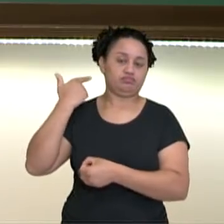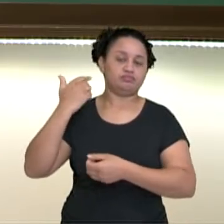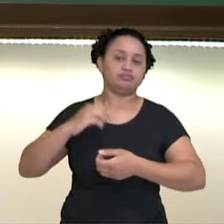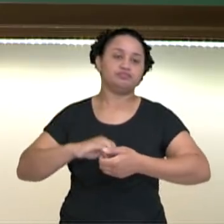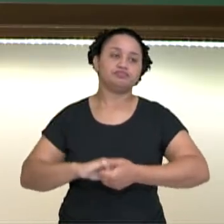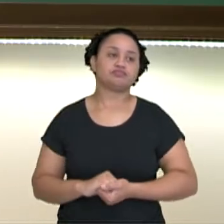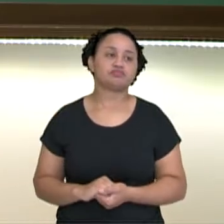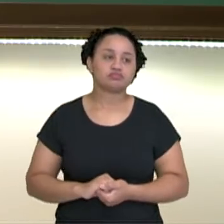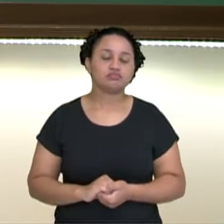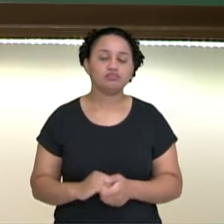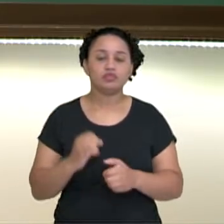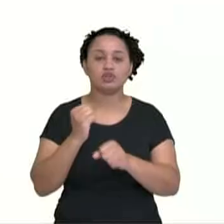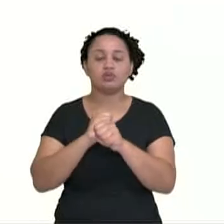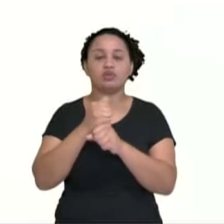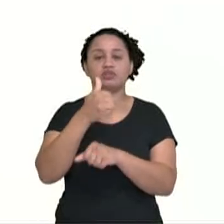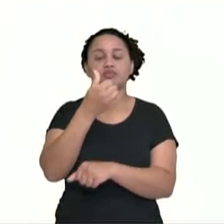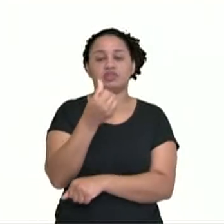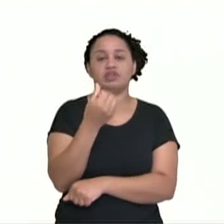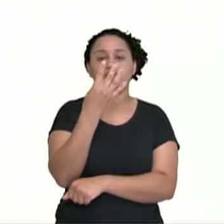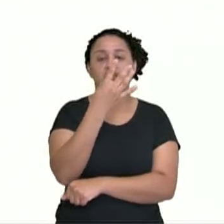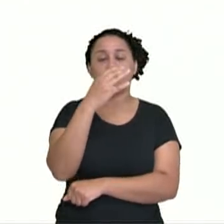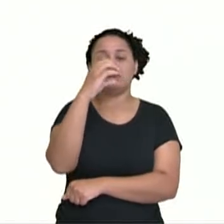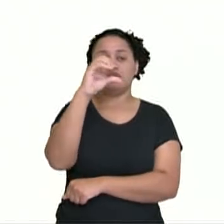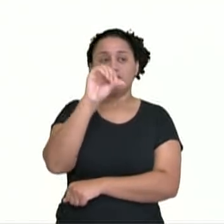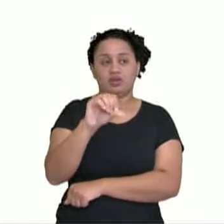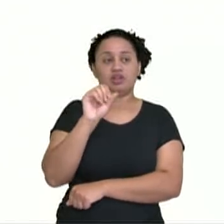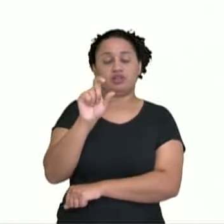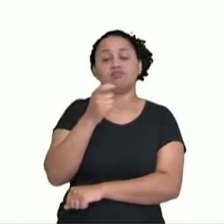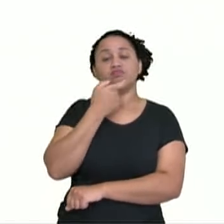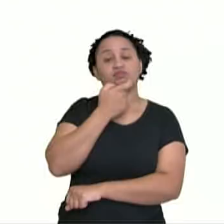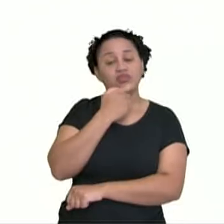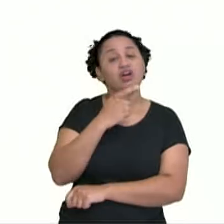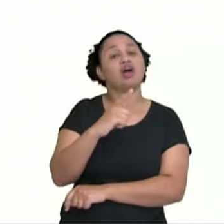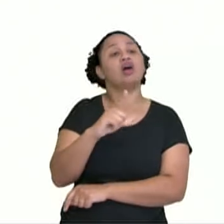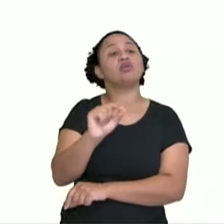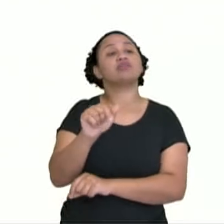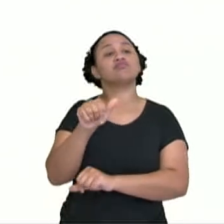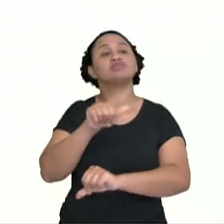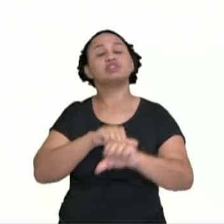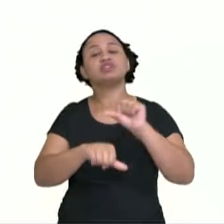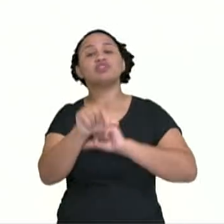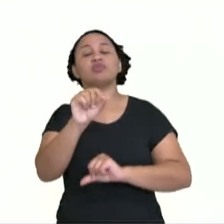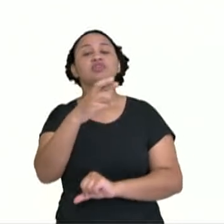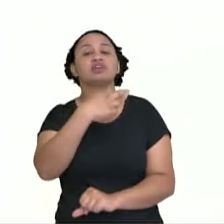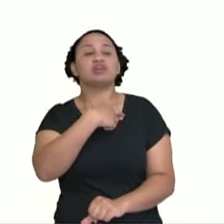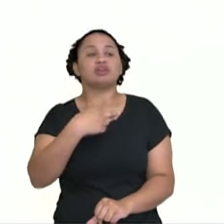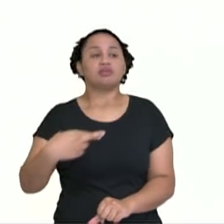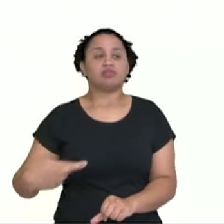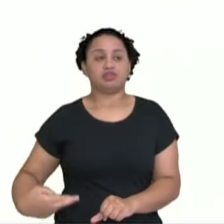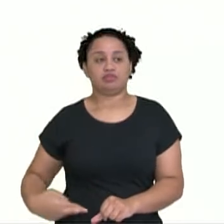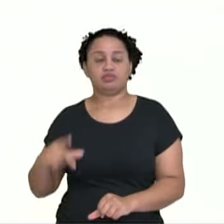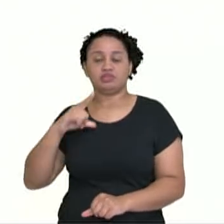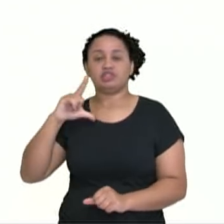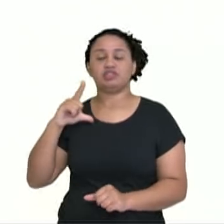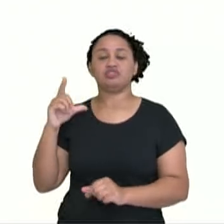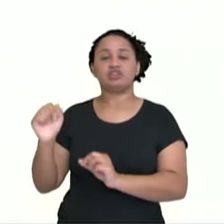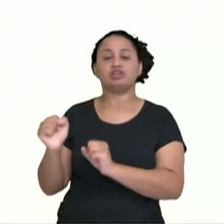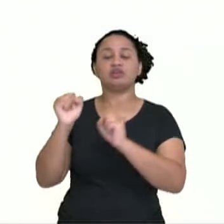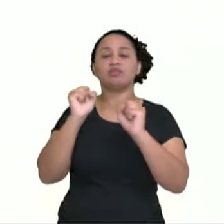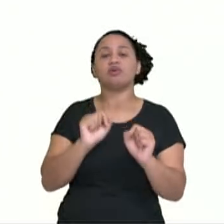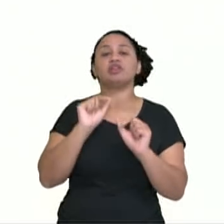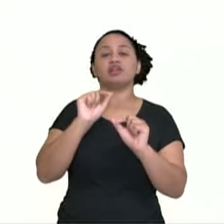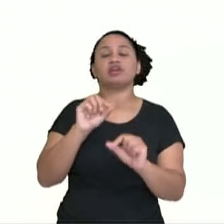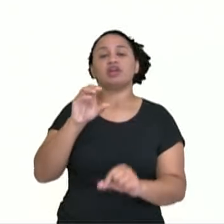Em 1649, a Inglaterra tornou-se uma república liderada pelo